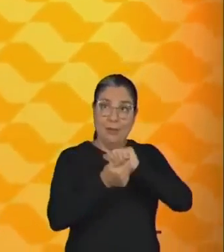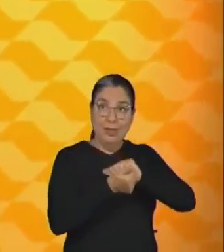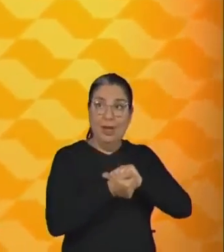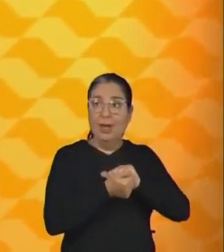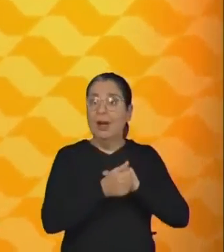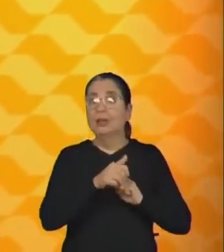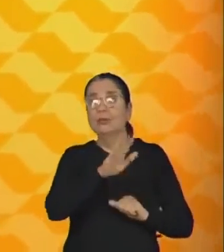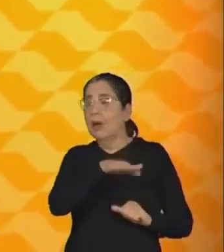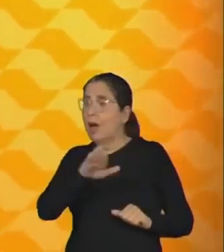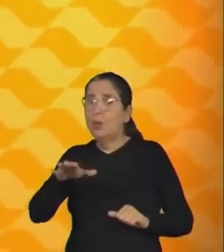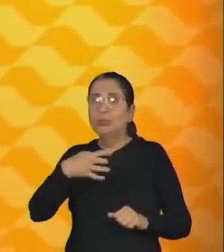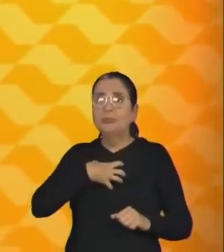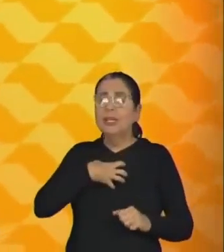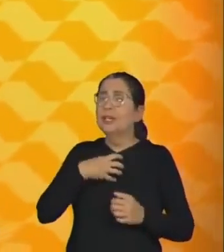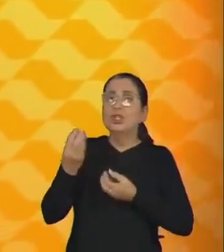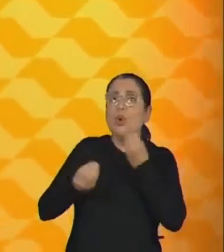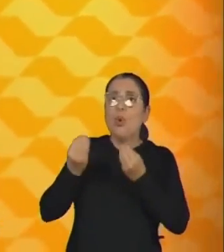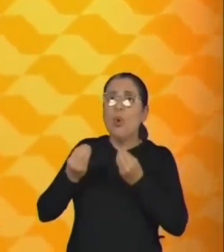os deficientes.